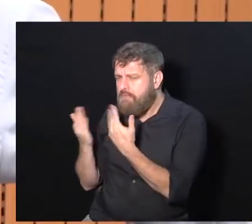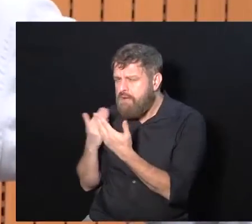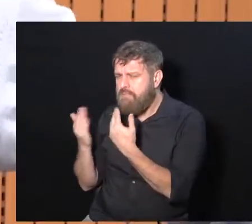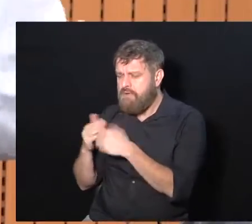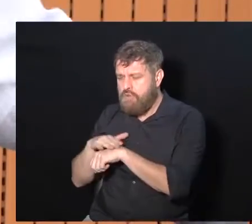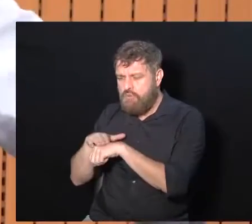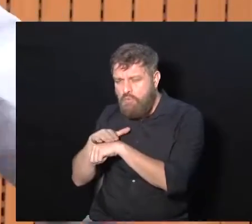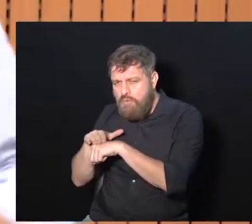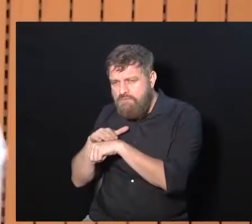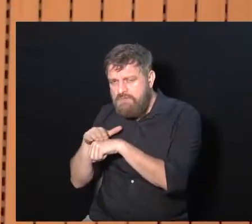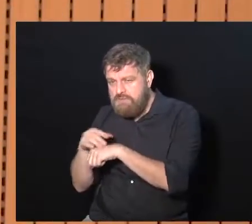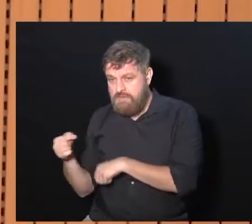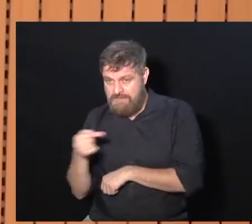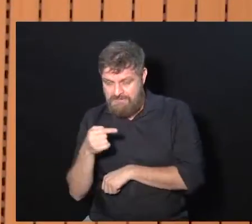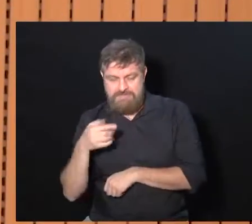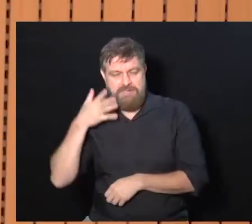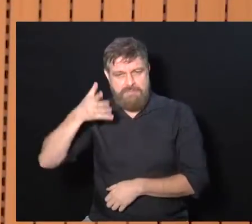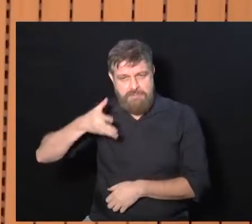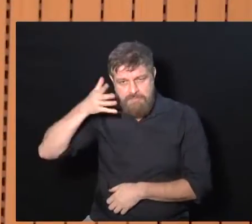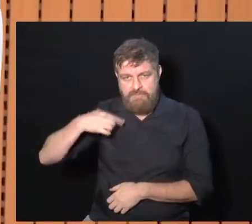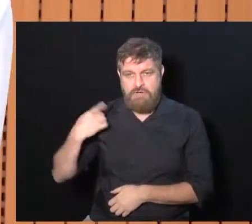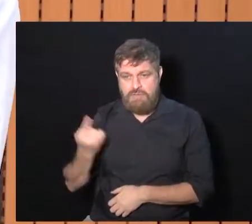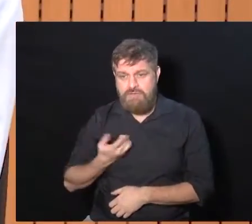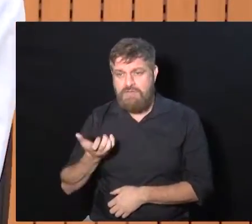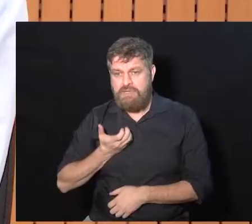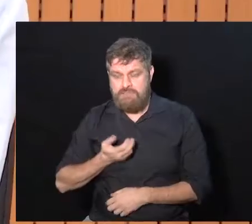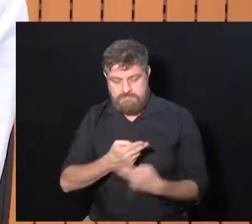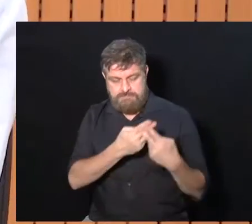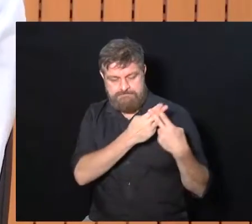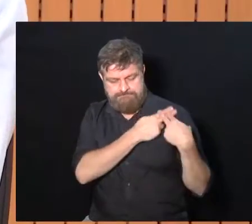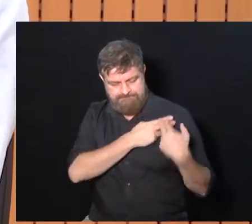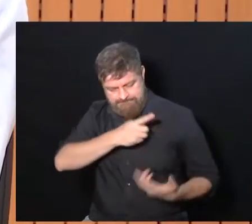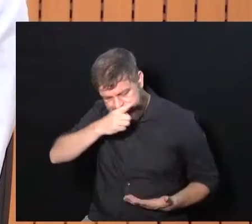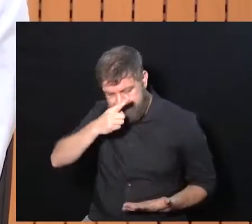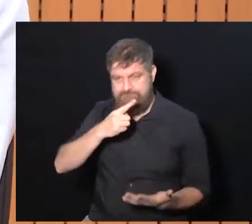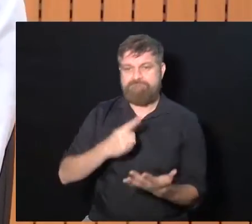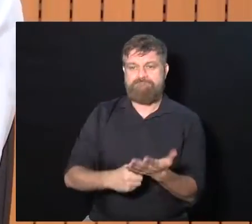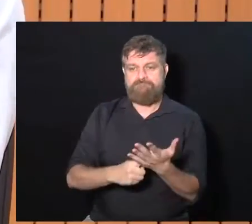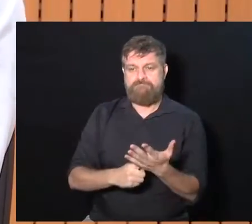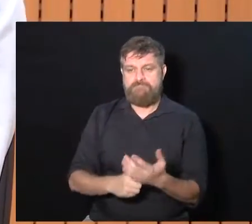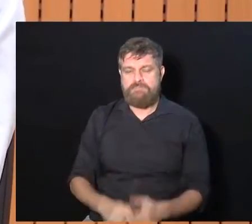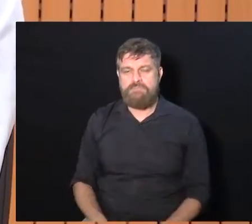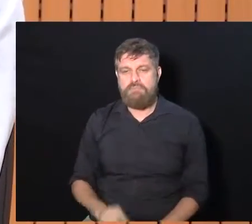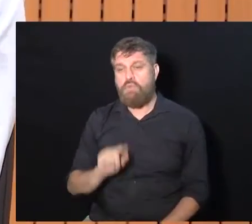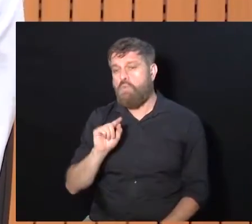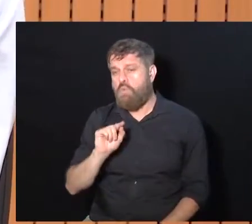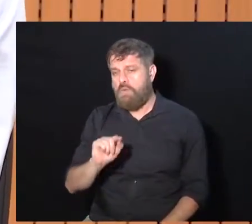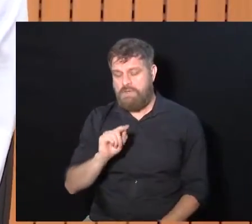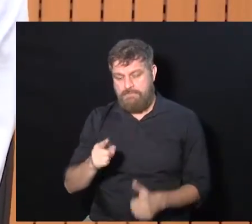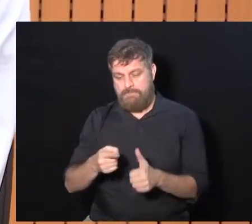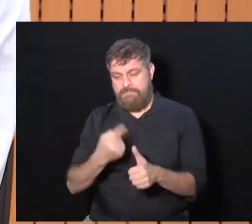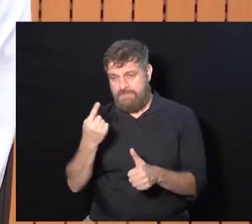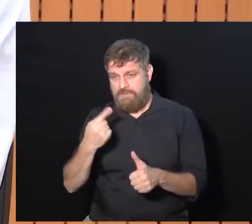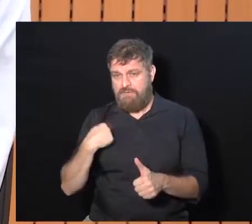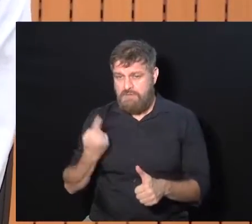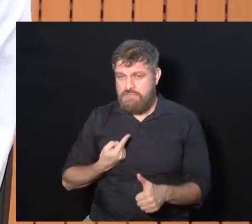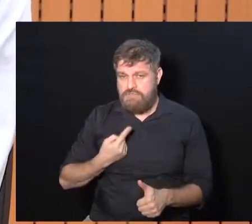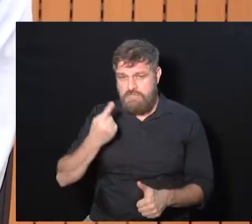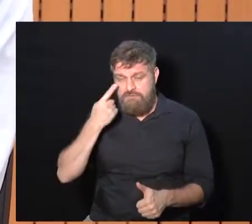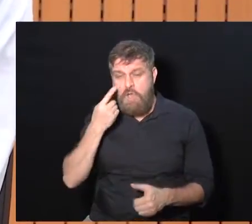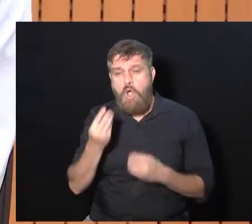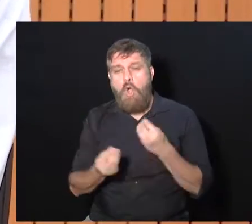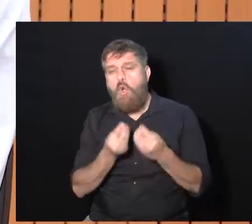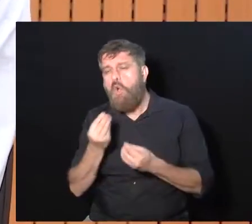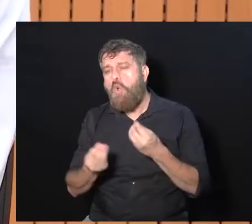vocês falavam, e nós já até queremos assumir publicamente aqui 2 compromissos. Um, de ver como é que está esse